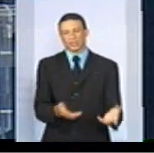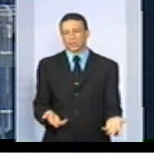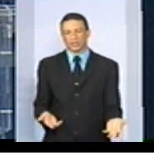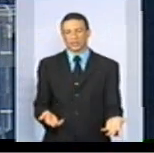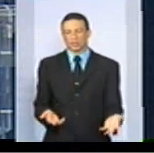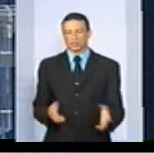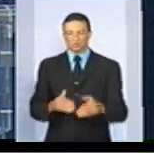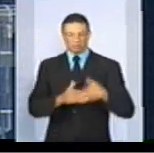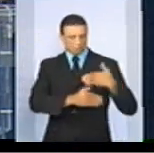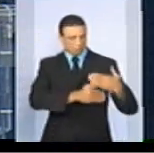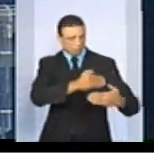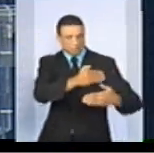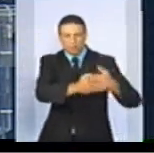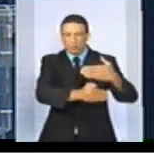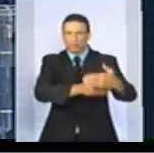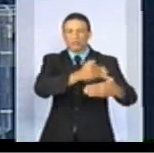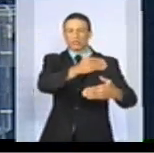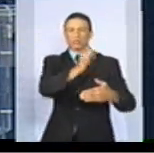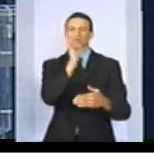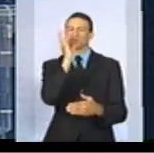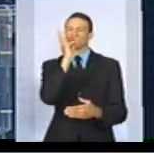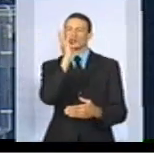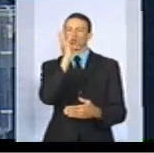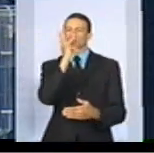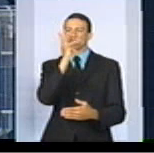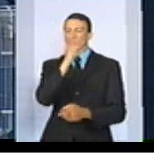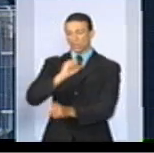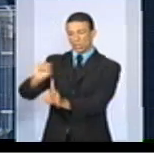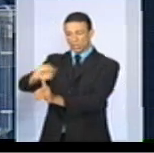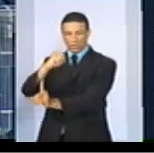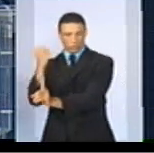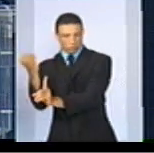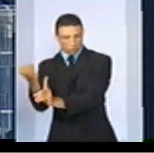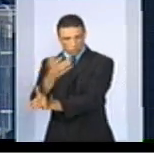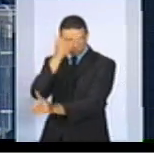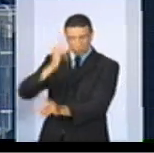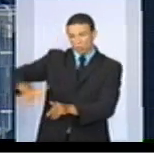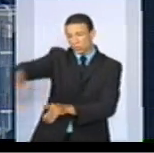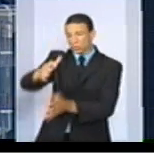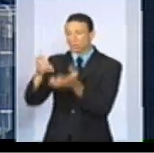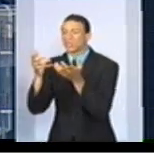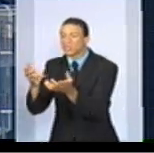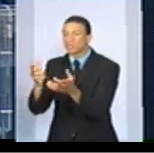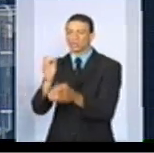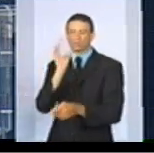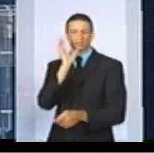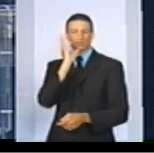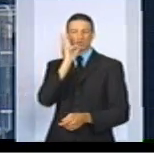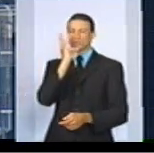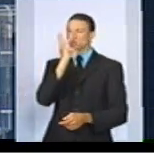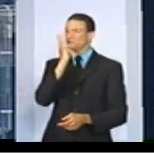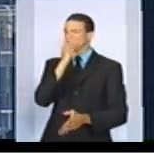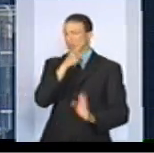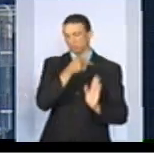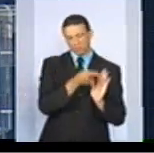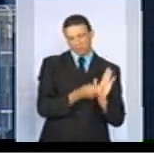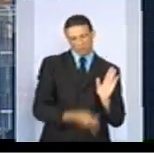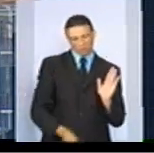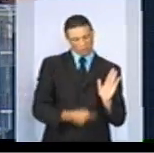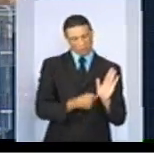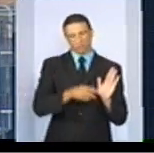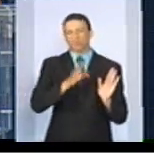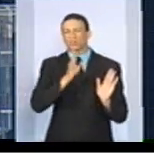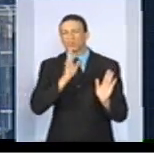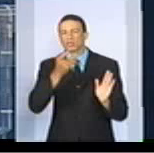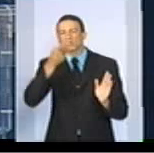não andou da maneira que, por exemplo, a sociedade civil desejaria com essa discussão. Então, esse projeto, como os demais companheiros